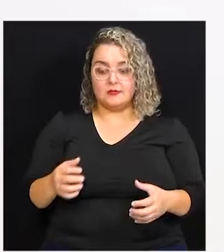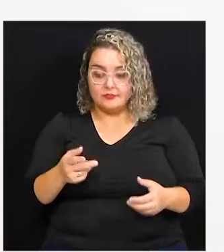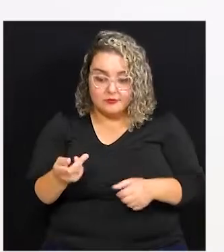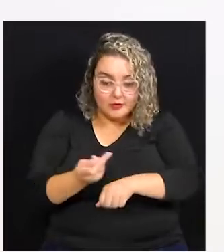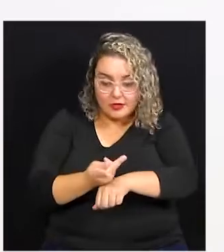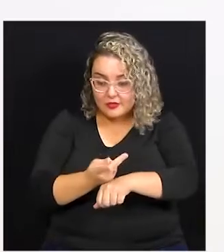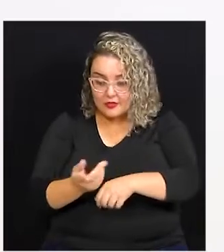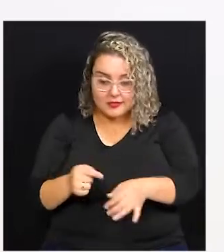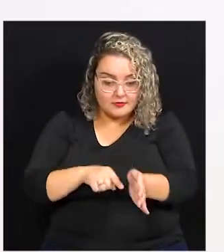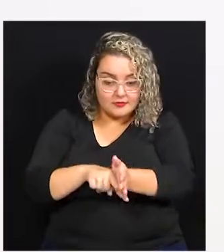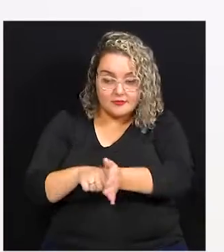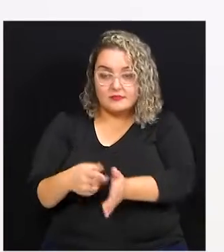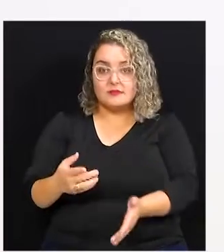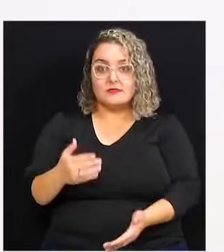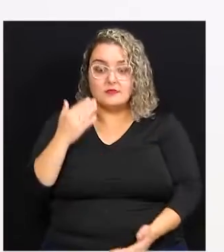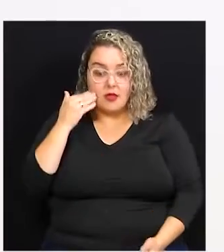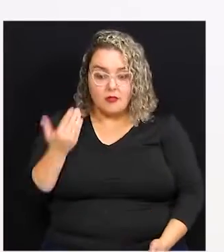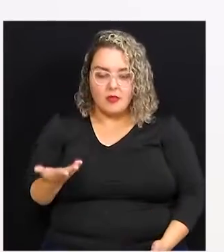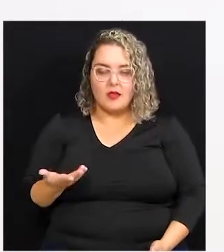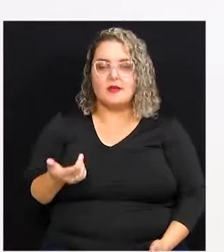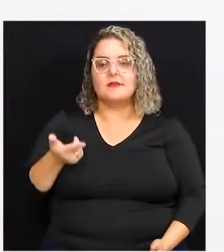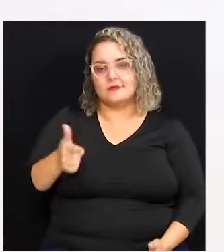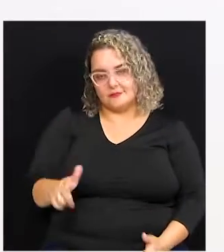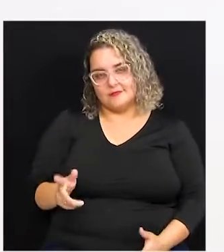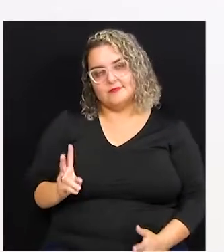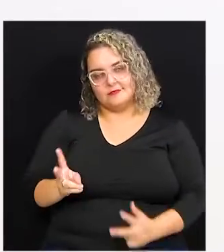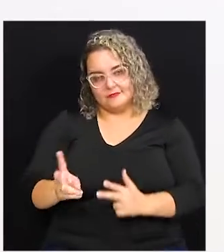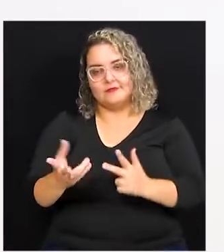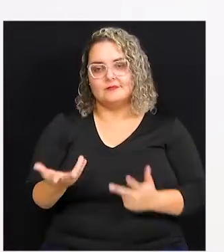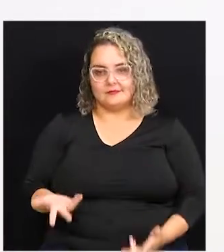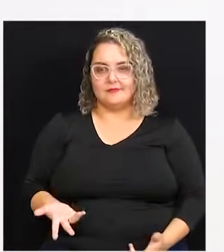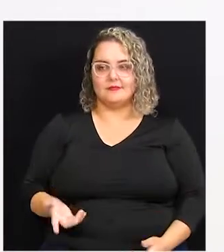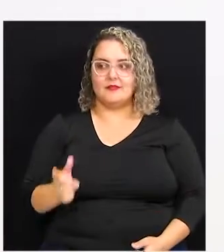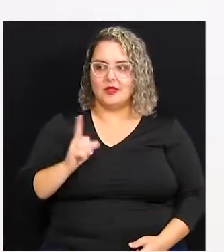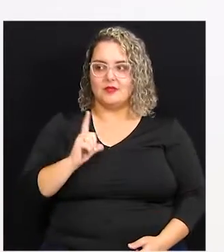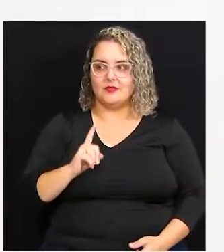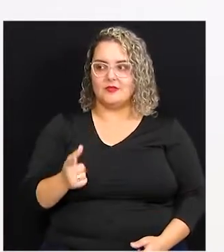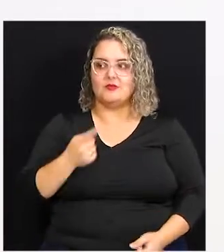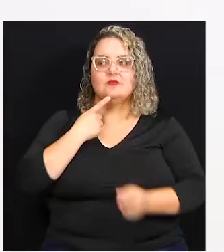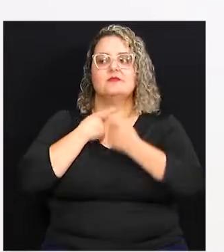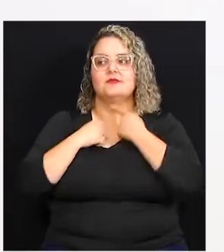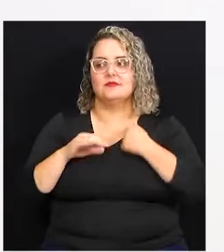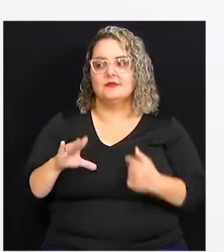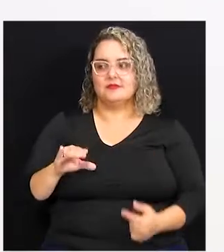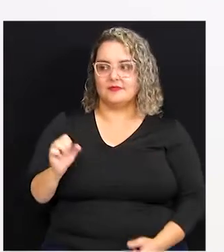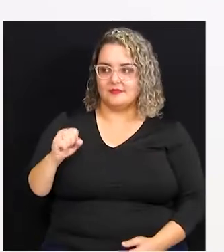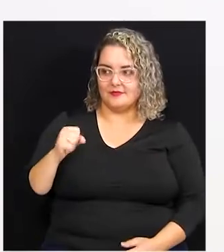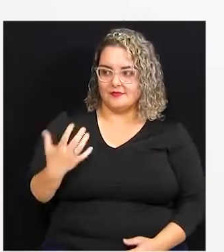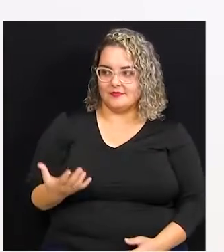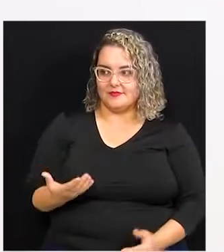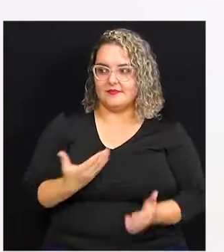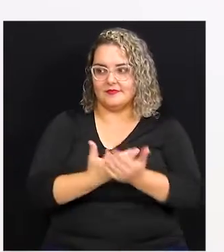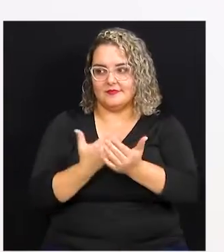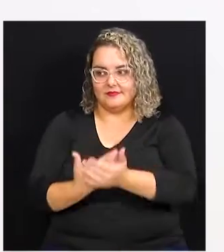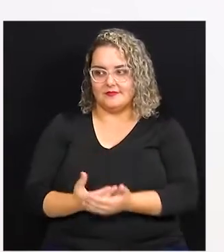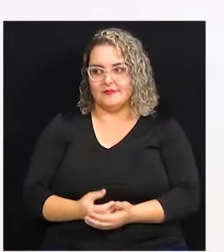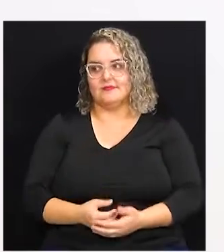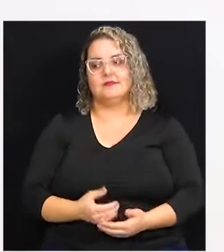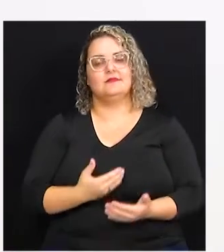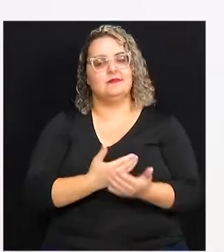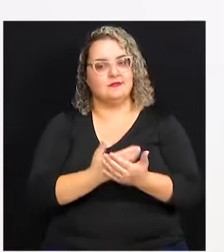quis explorar e conhecer, e até hoje continua assim. Então, de certa forma, eu tinha uma vontade de ser cientista, assim. Estudou